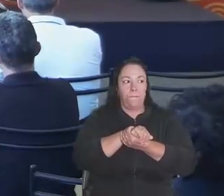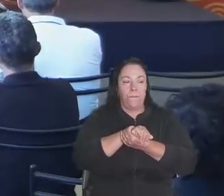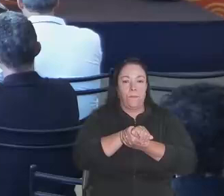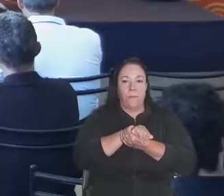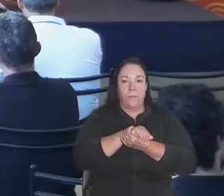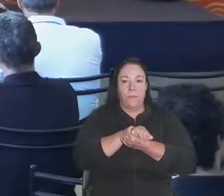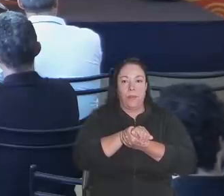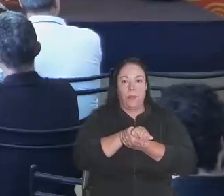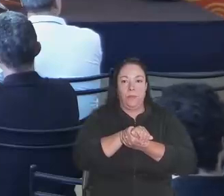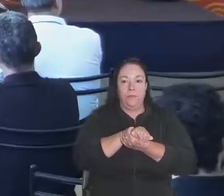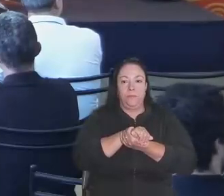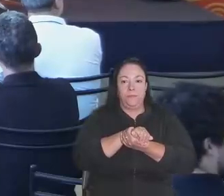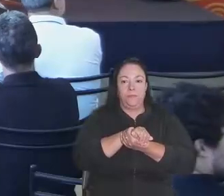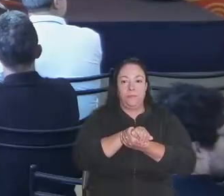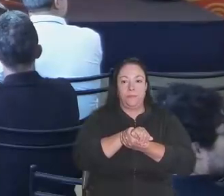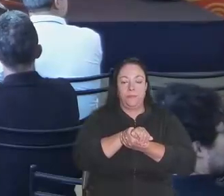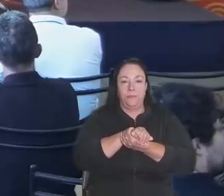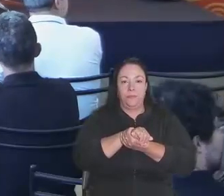Olha,